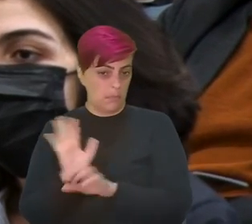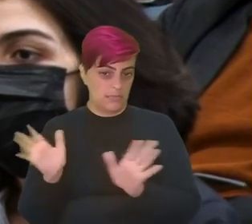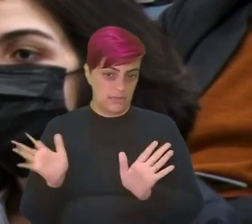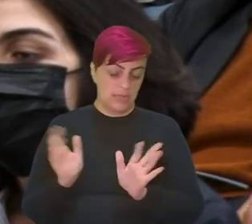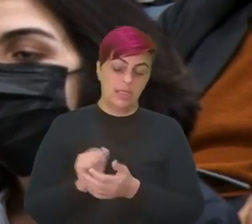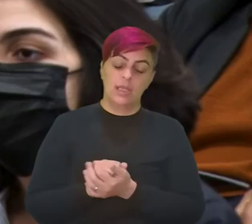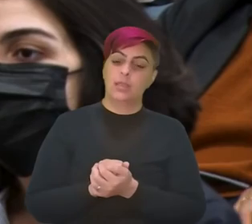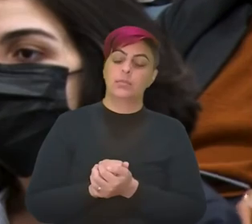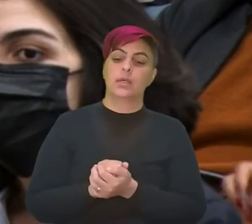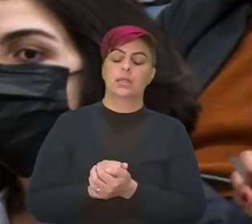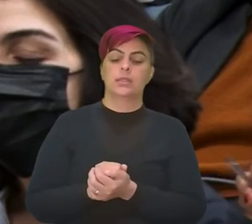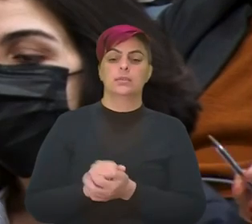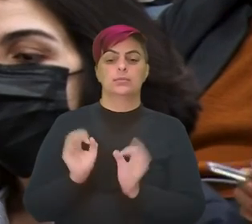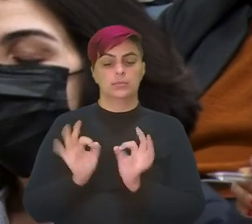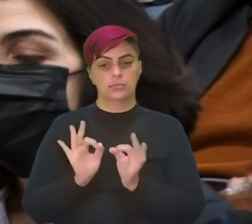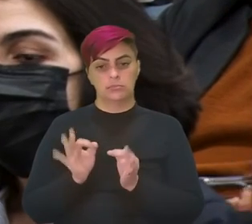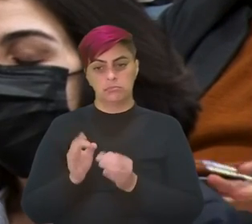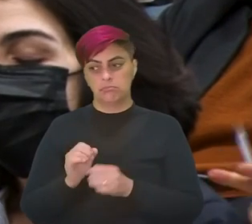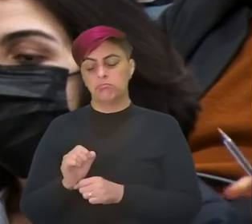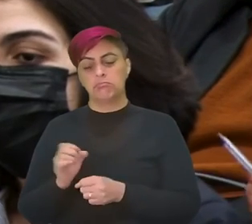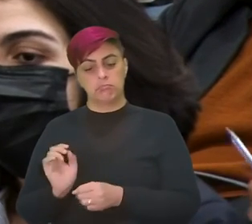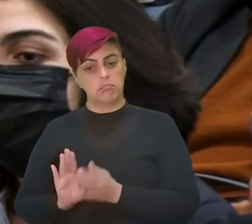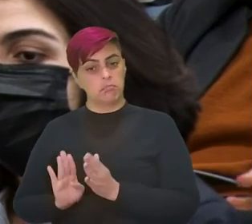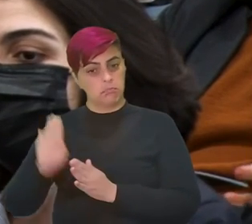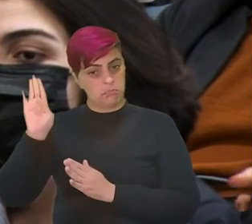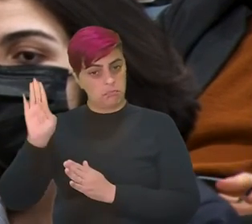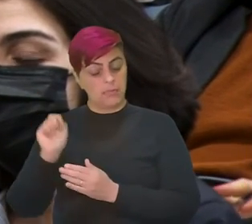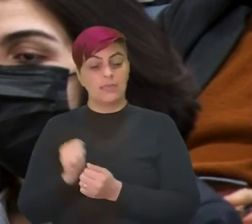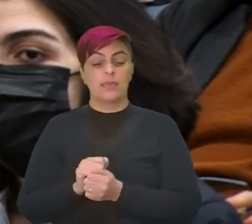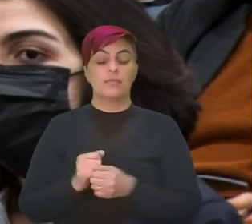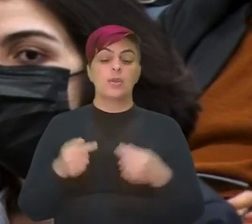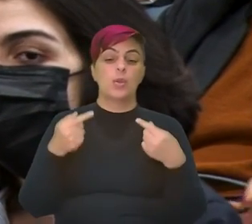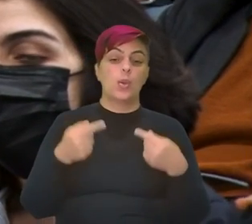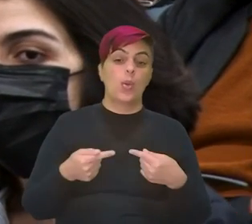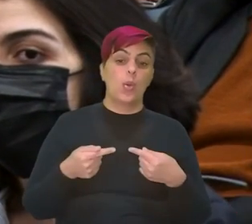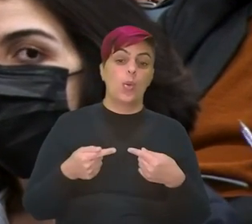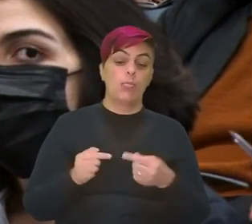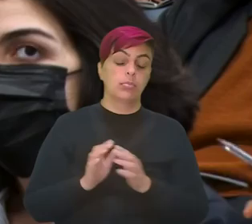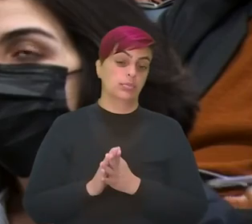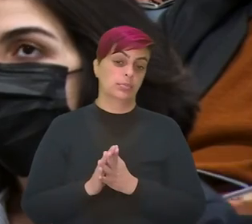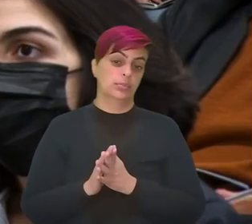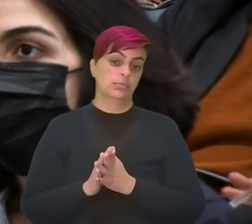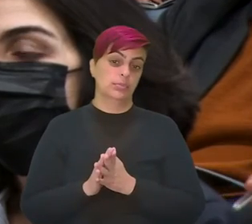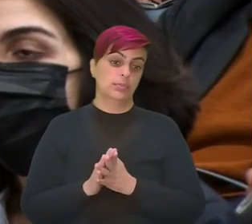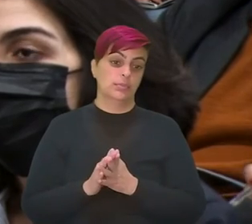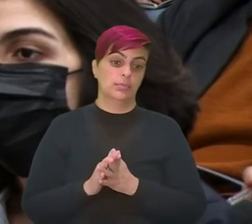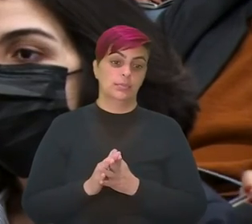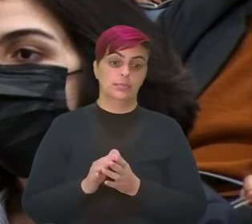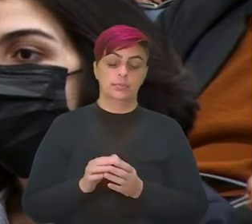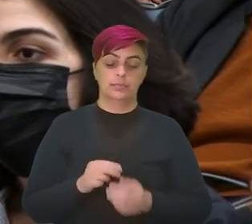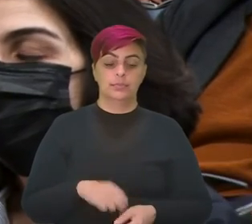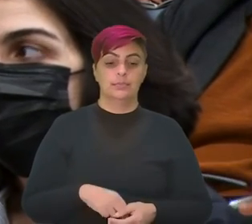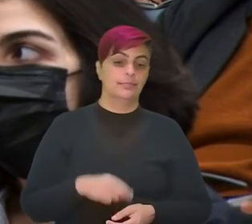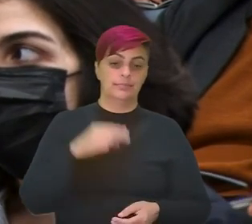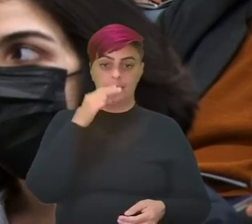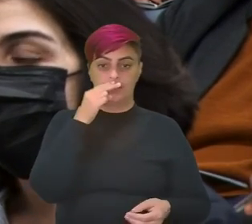né? Nanook foi reconhecimento um blockbuster da época e competia com, por exemplo, The Kid, do Charlie Chaplin, que